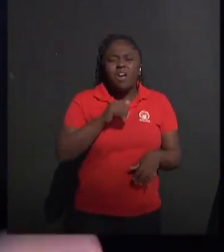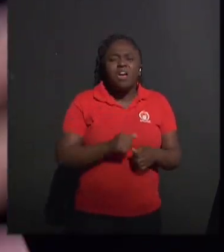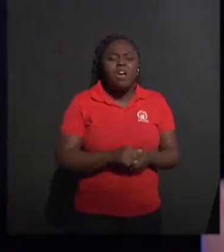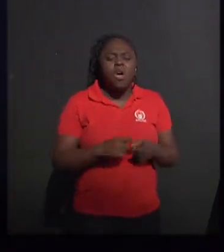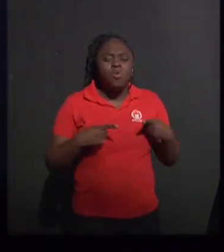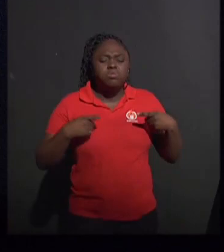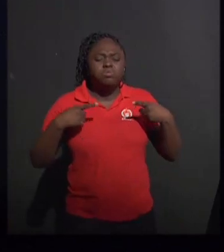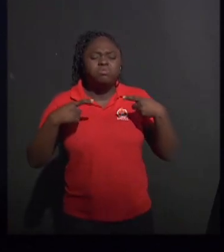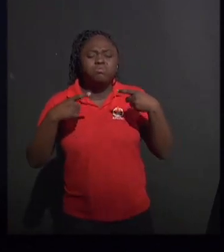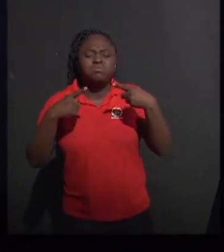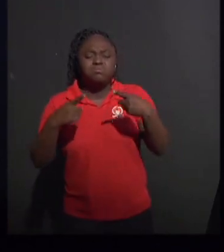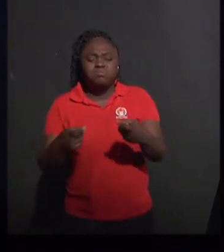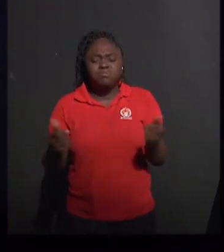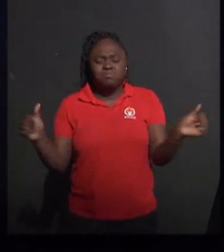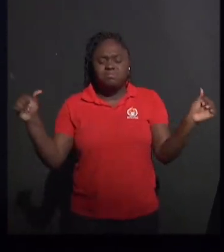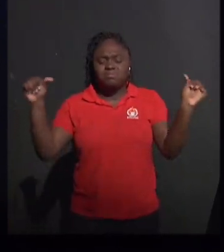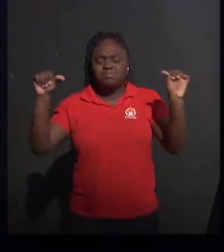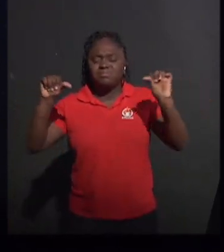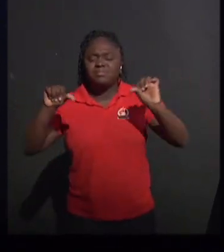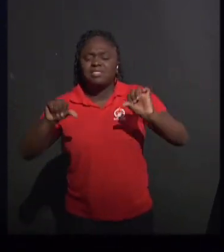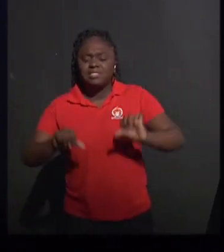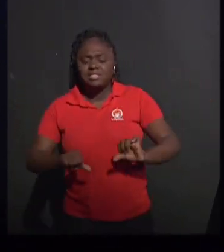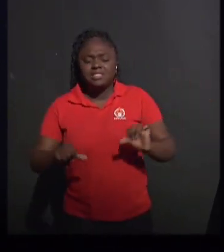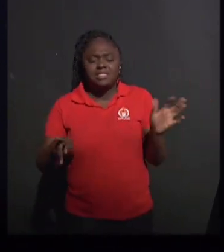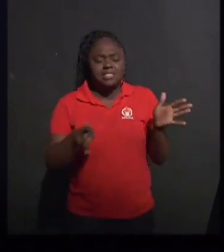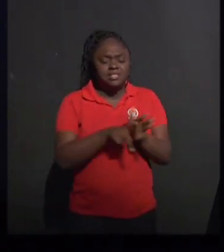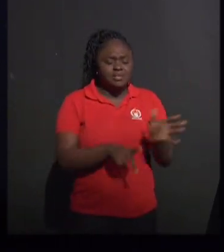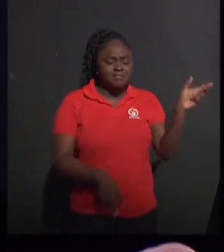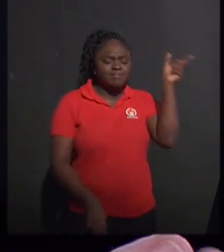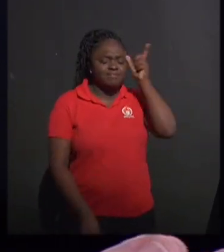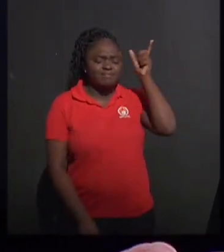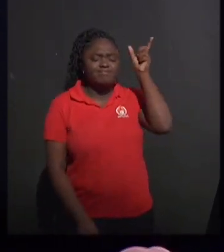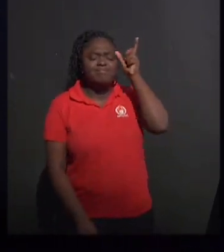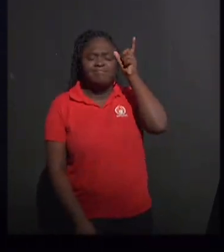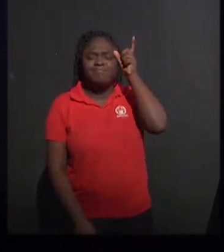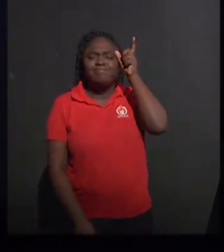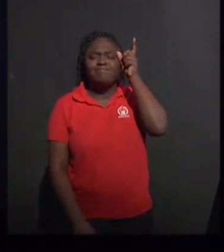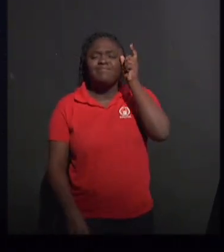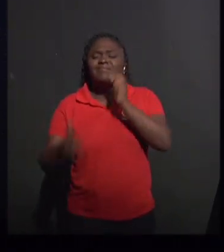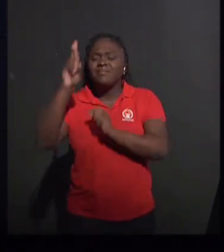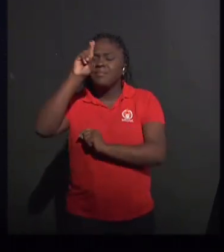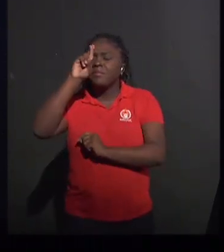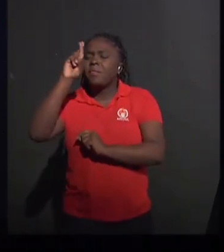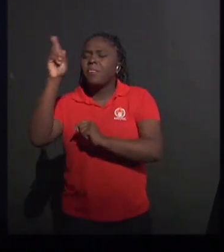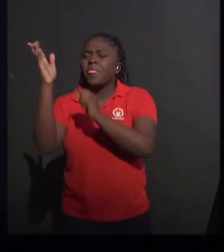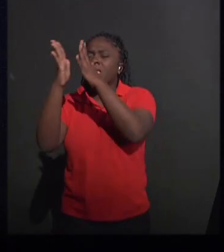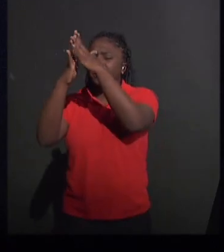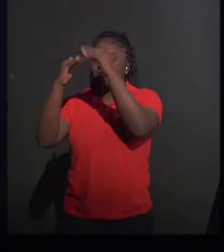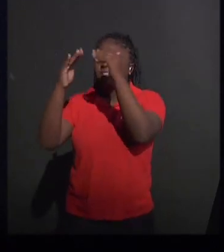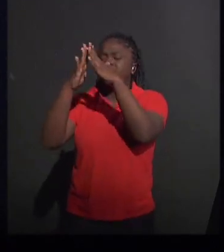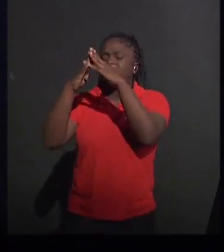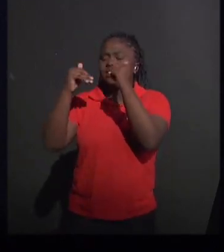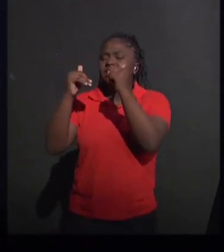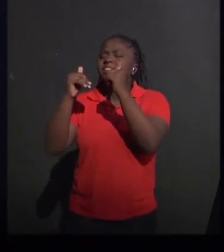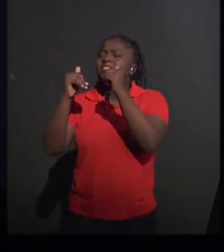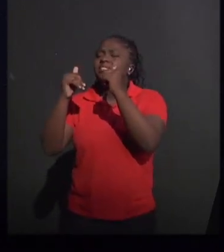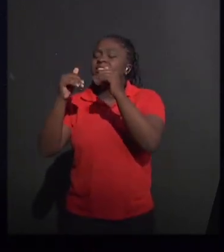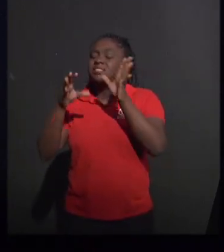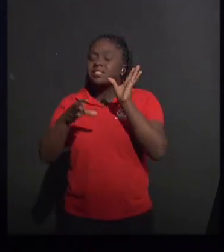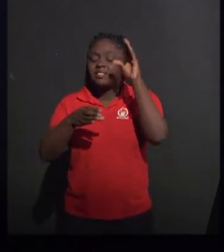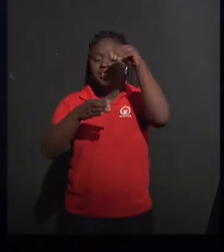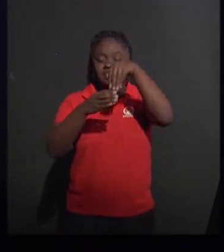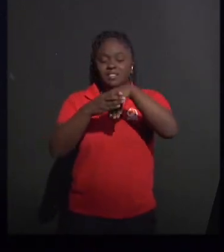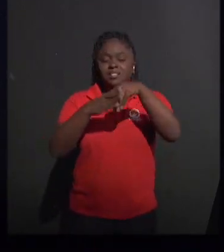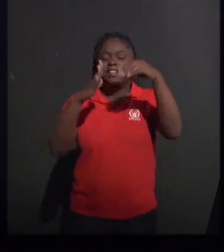batalhas tão horríveis, ó Pai, de Satã. Eu invoco teu nome, Pai, para que dentro de